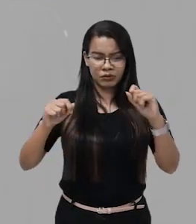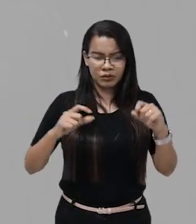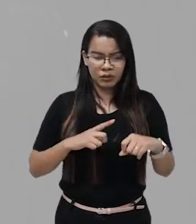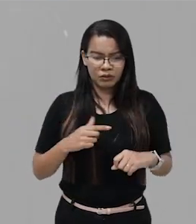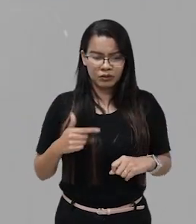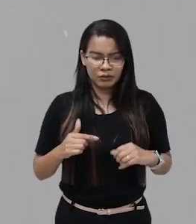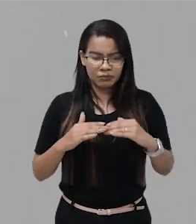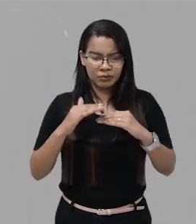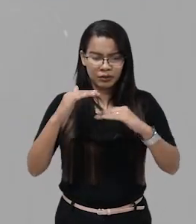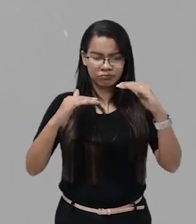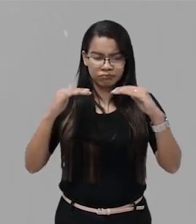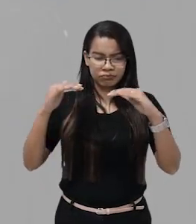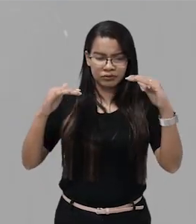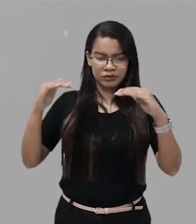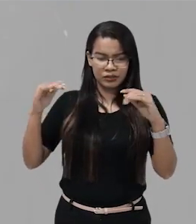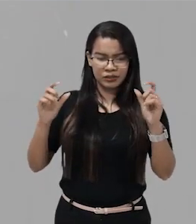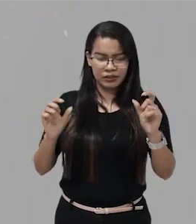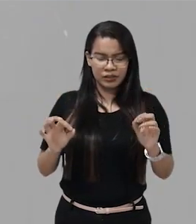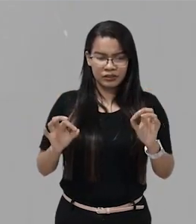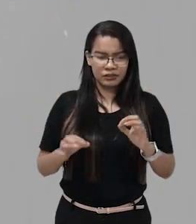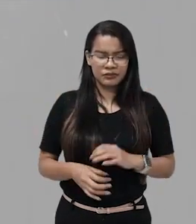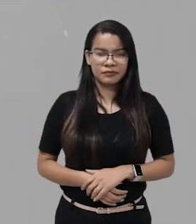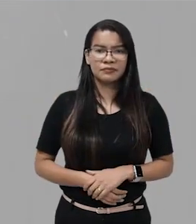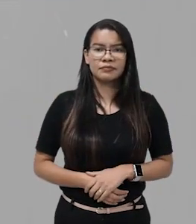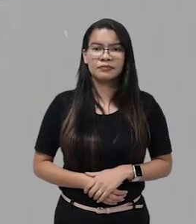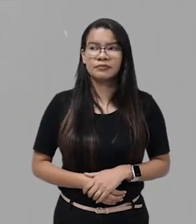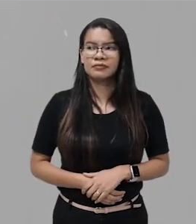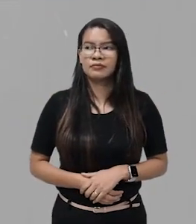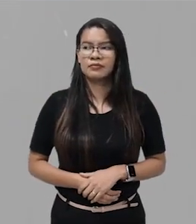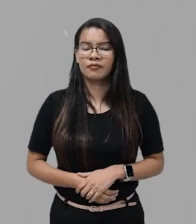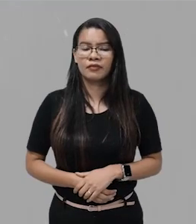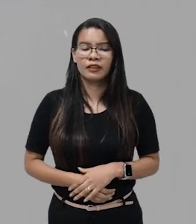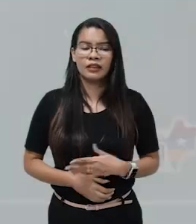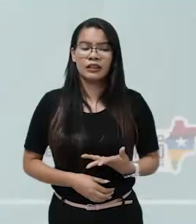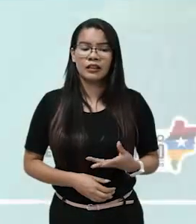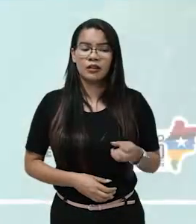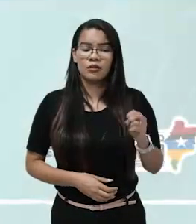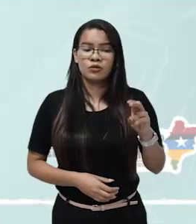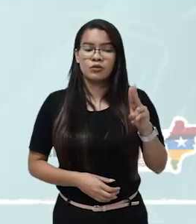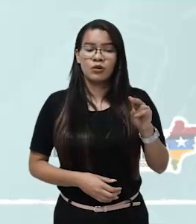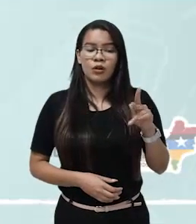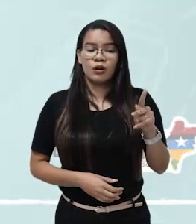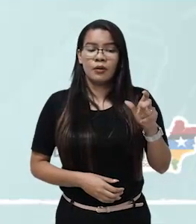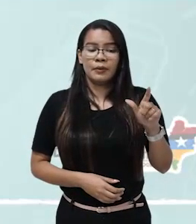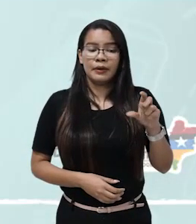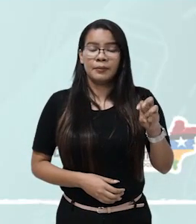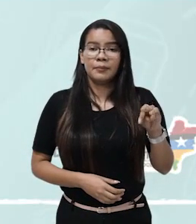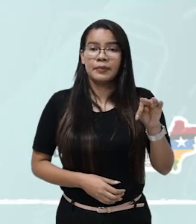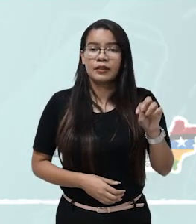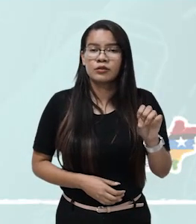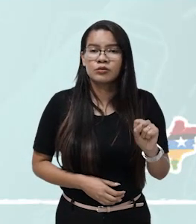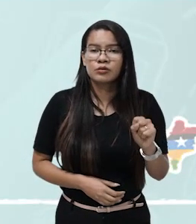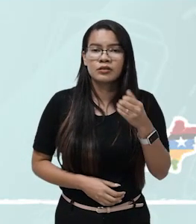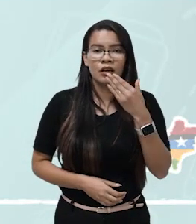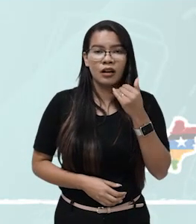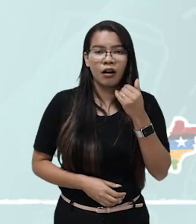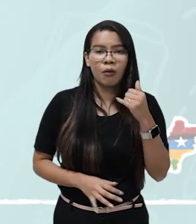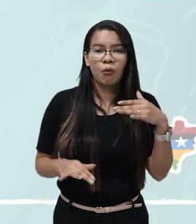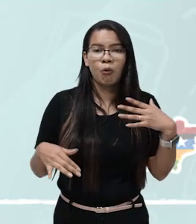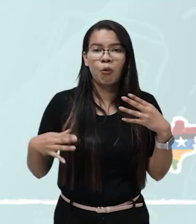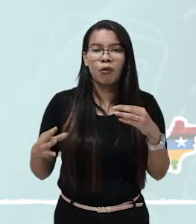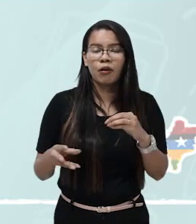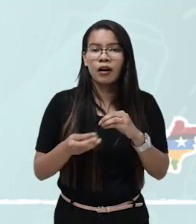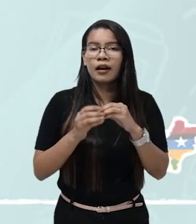padrão certo, tá todo gigantesco aqui. Suplementos alimentares. A composição dos suplementos alimentares